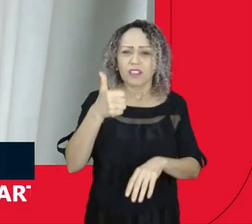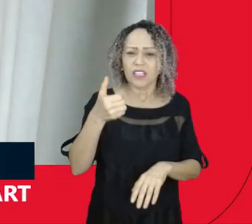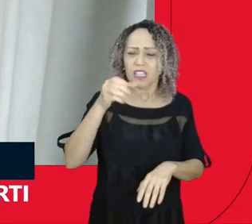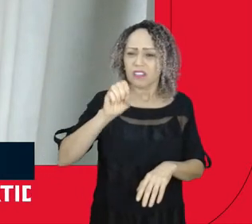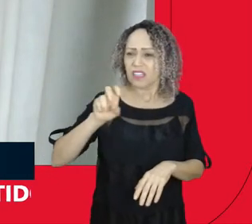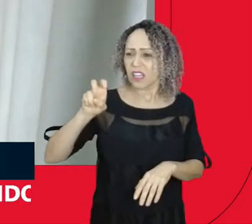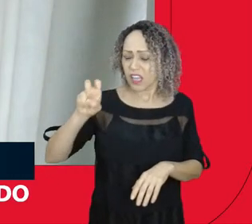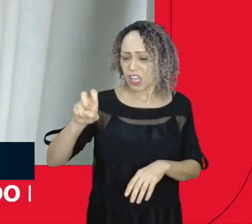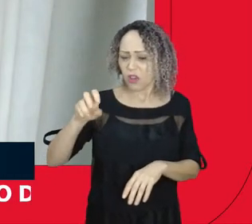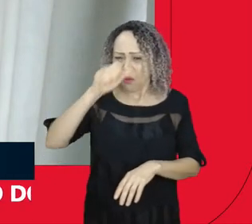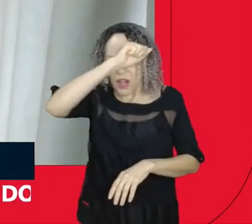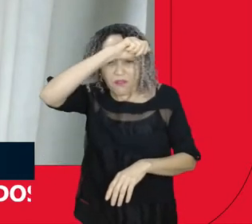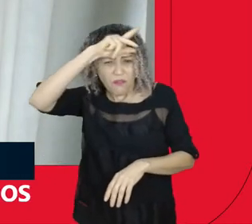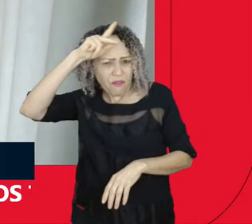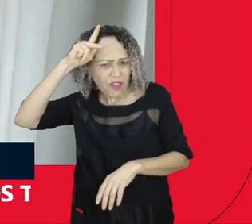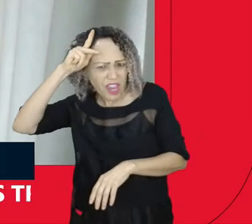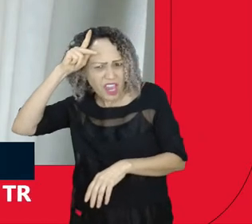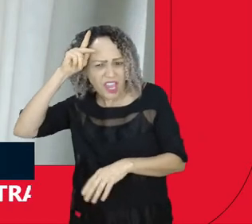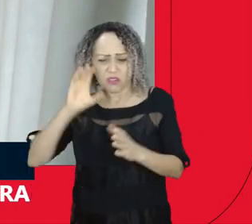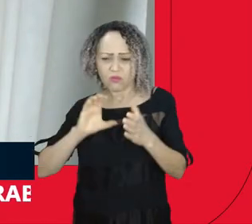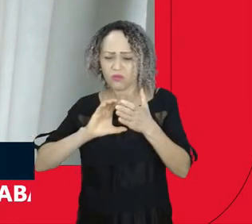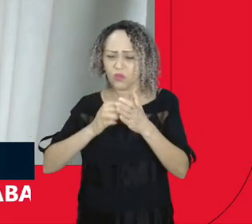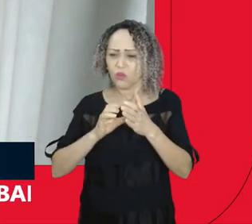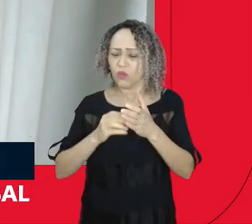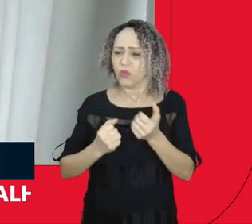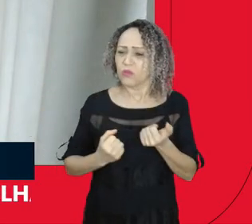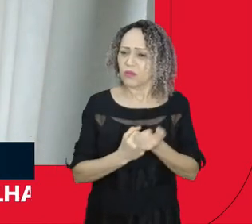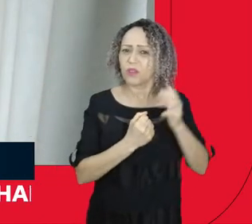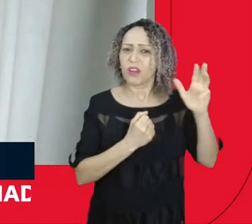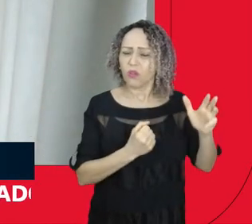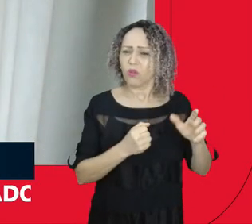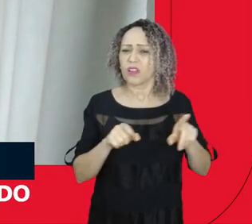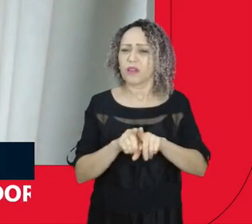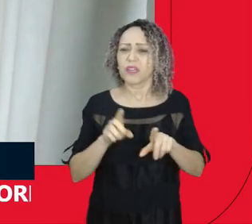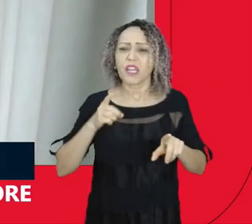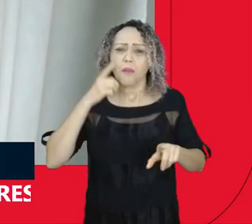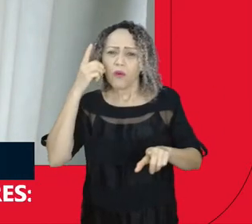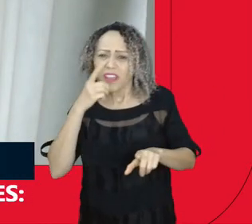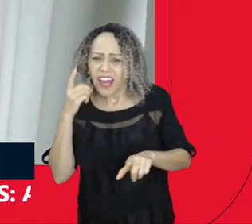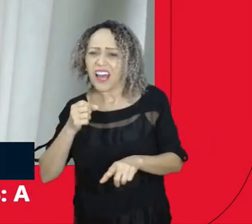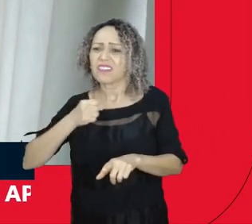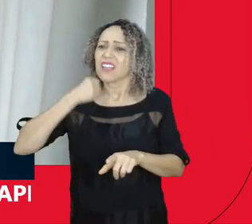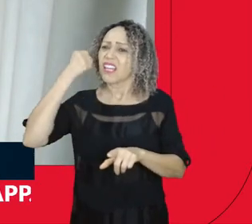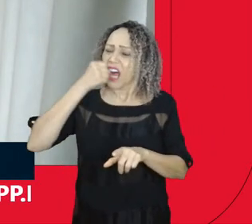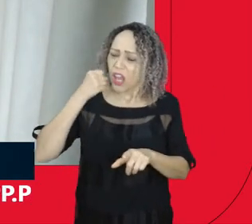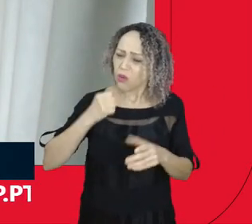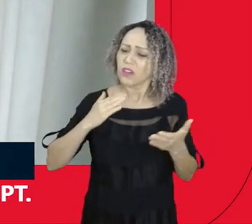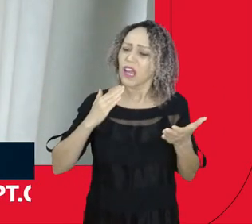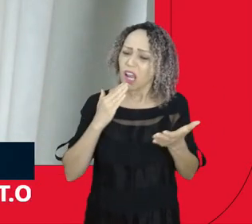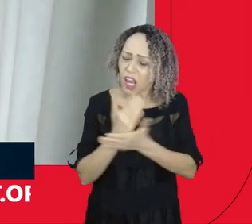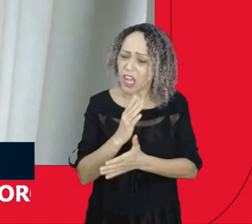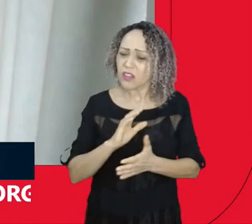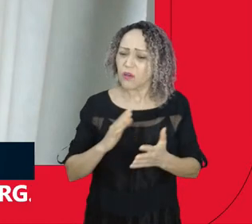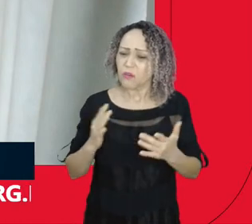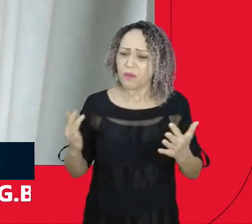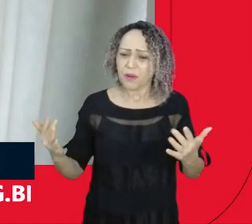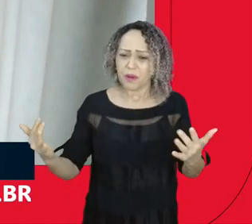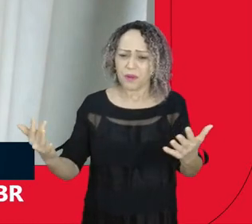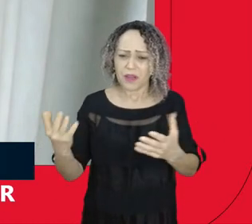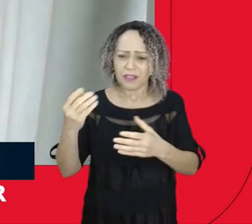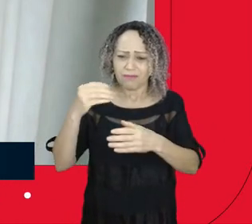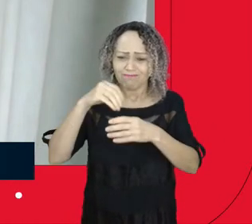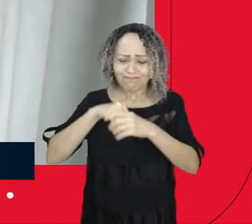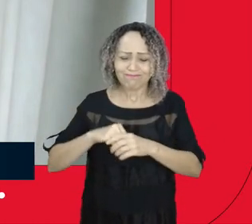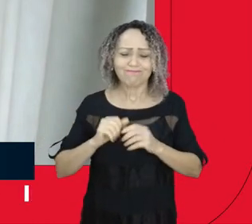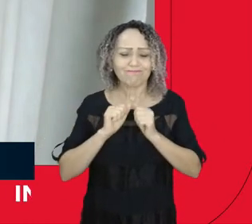vice-prefeitos e vice-prefeitas, vereadores, deputados eleitos, para fazer o mapa da votação de Lula aqui